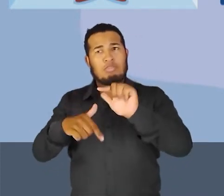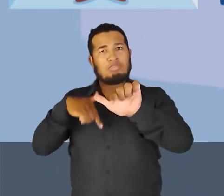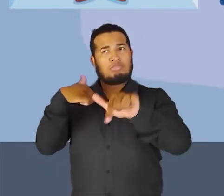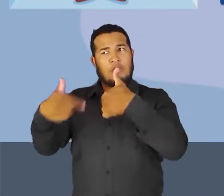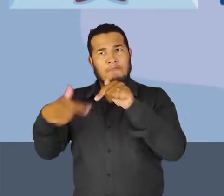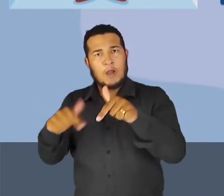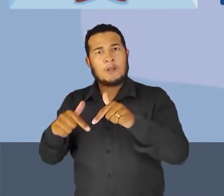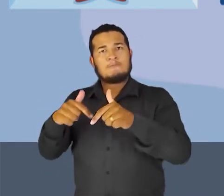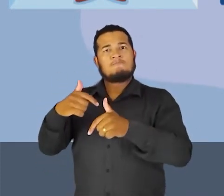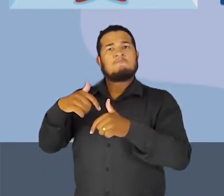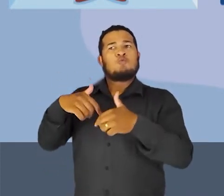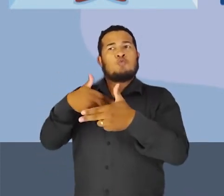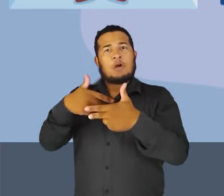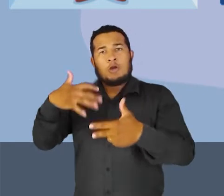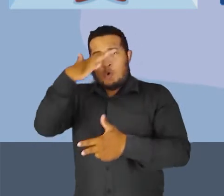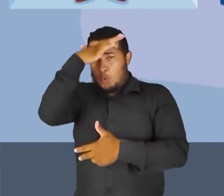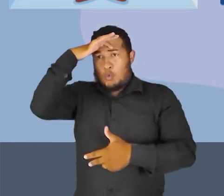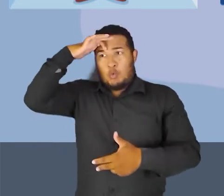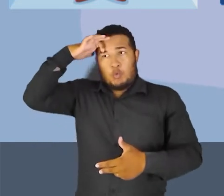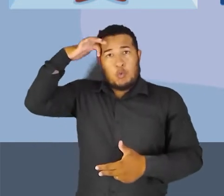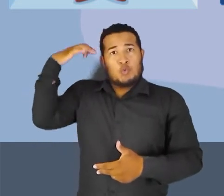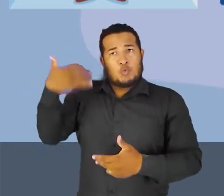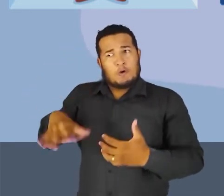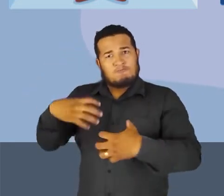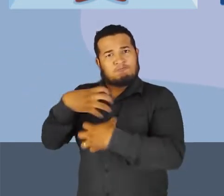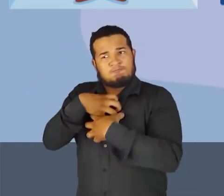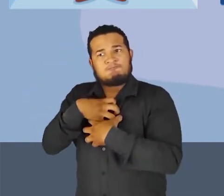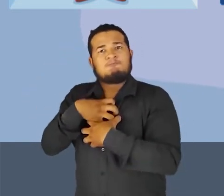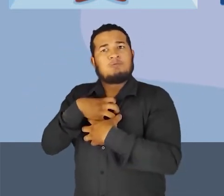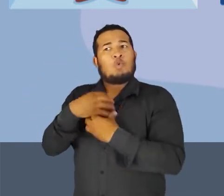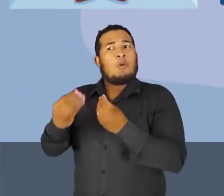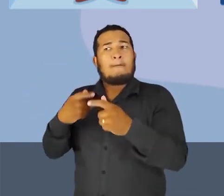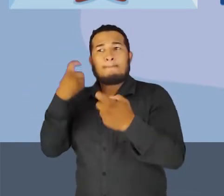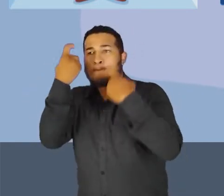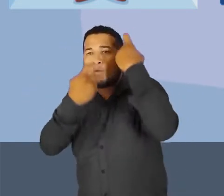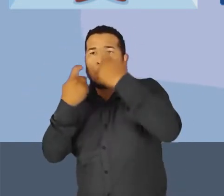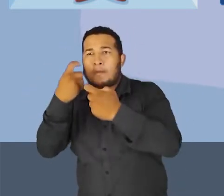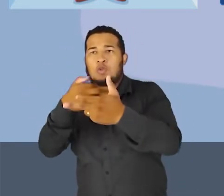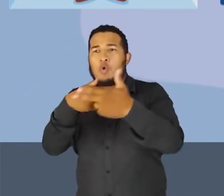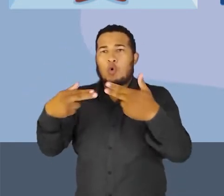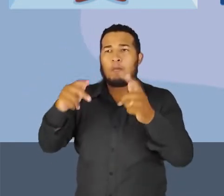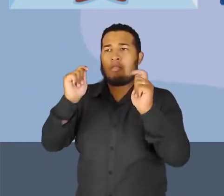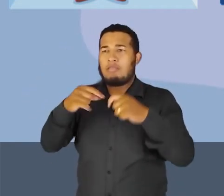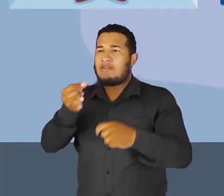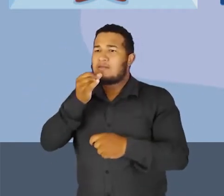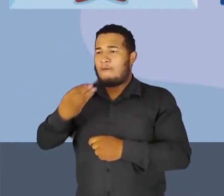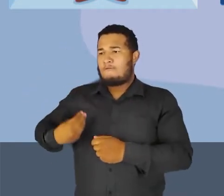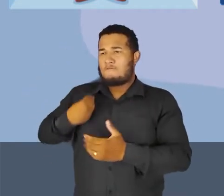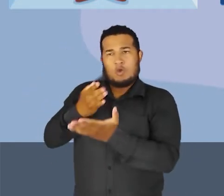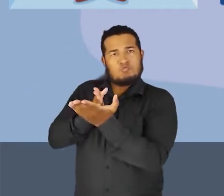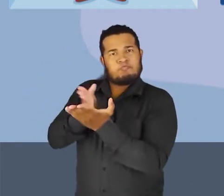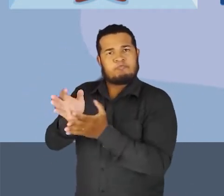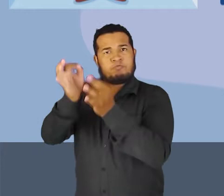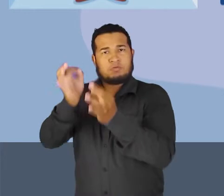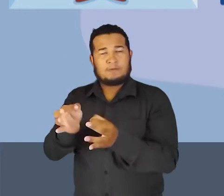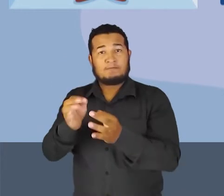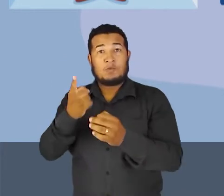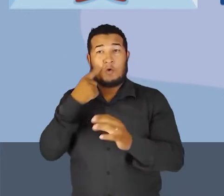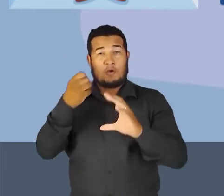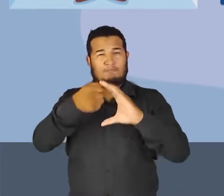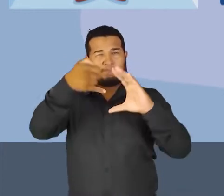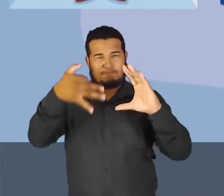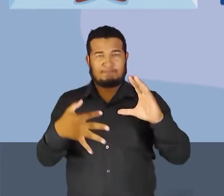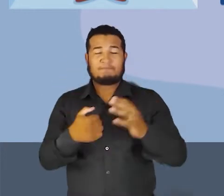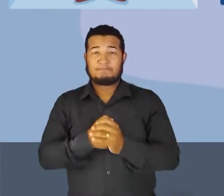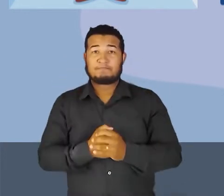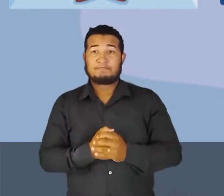mais voltada às questões ocupacionais, preocupada com os bens, preocupada com uma estabilidade. Então, olha algumas